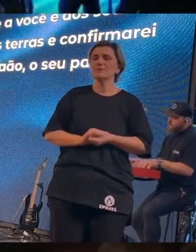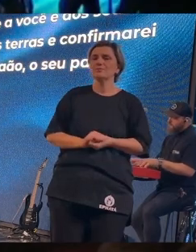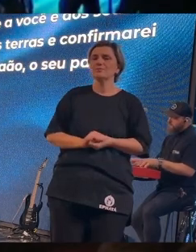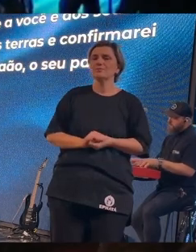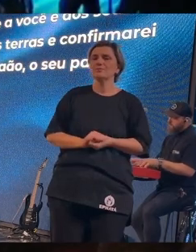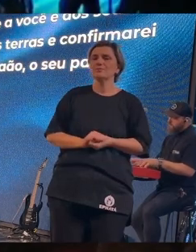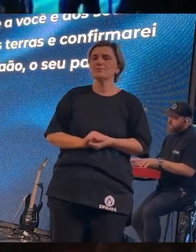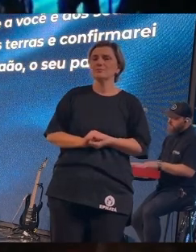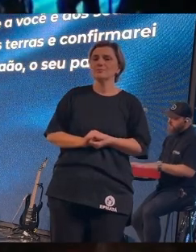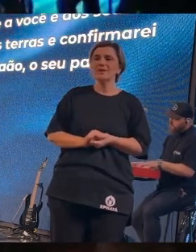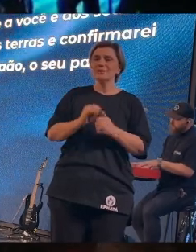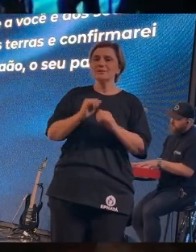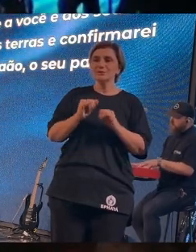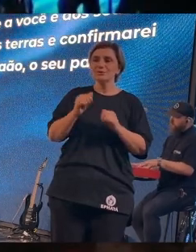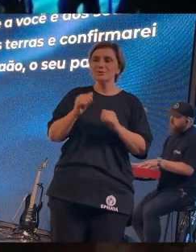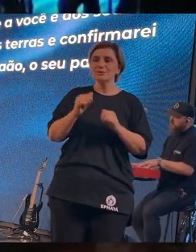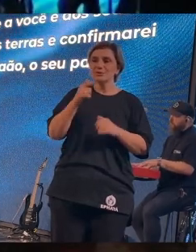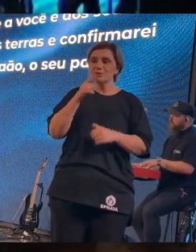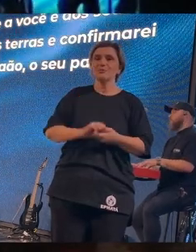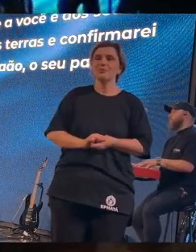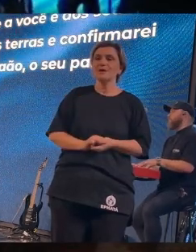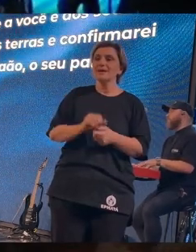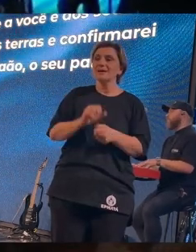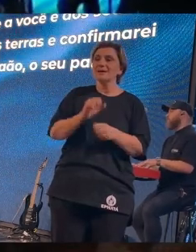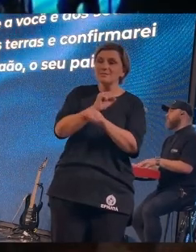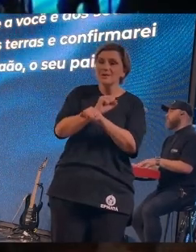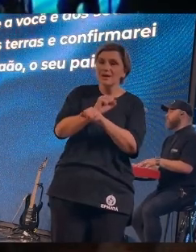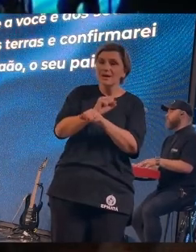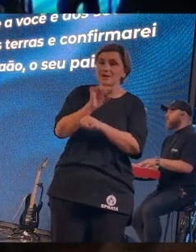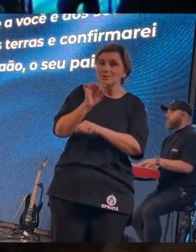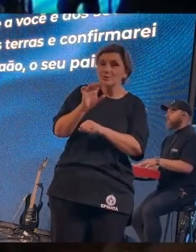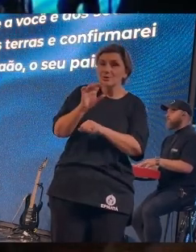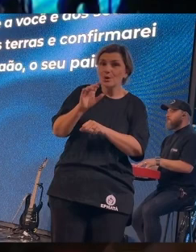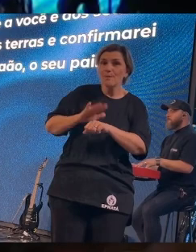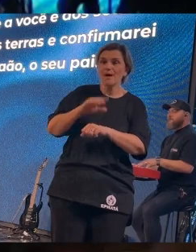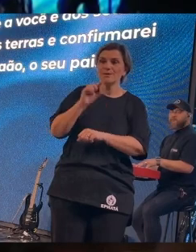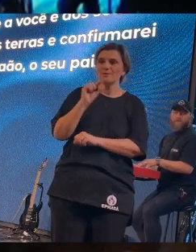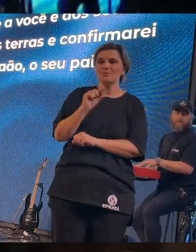Não, mas fala de forma profética. Diz assim para ela: espera só mais um pouco.